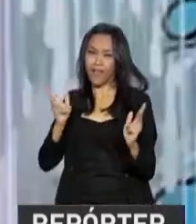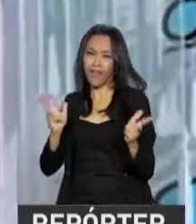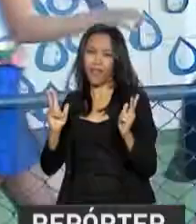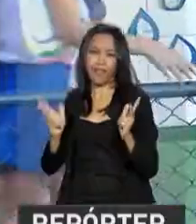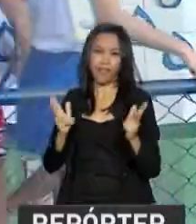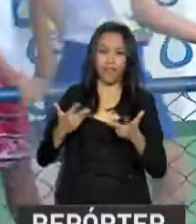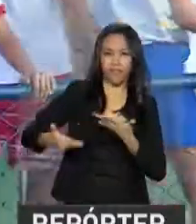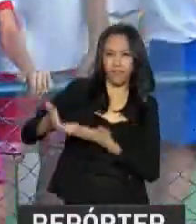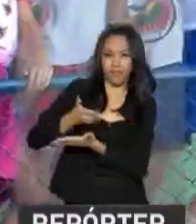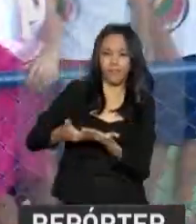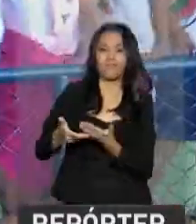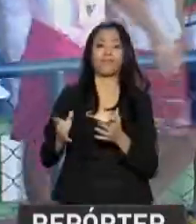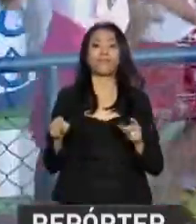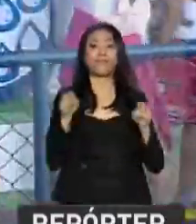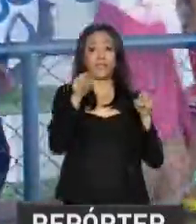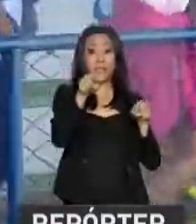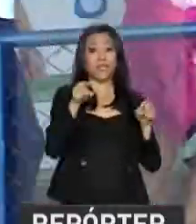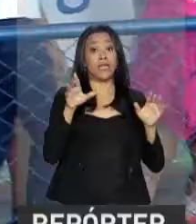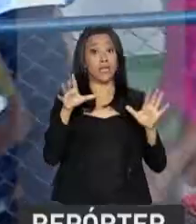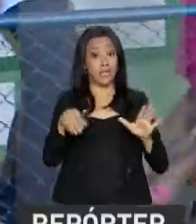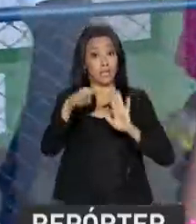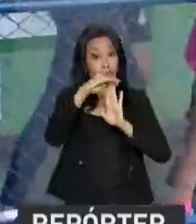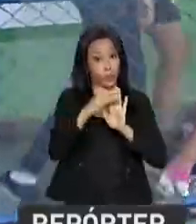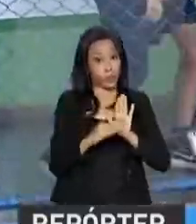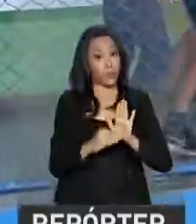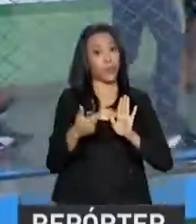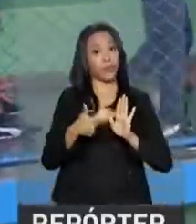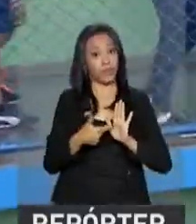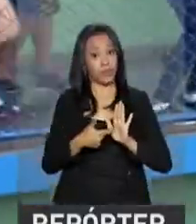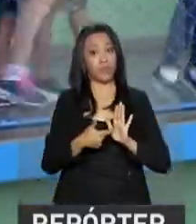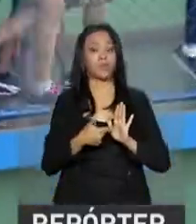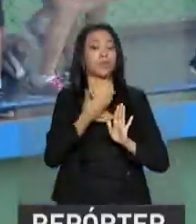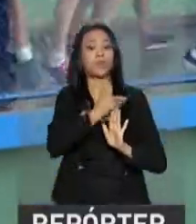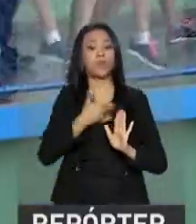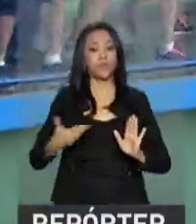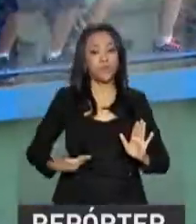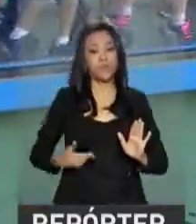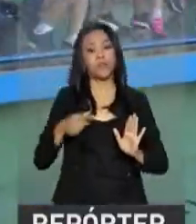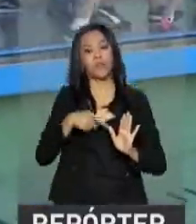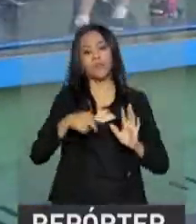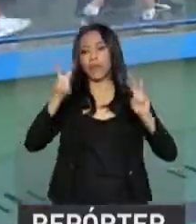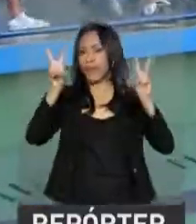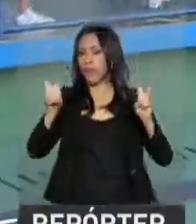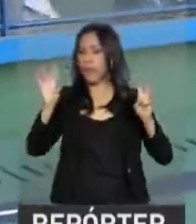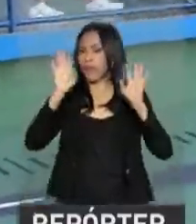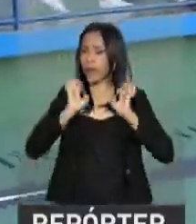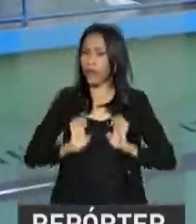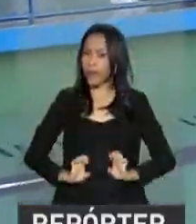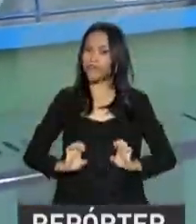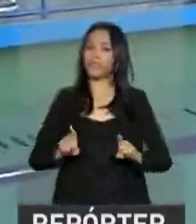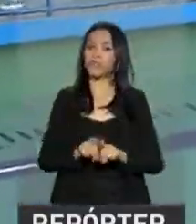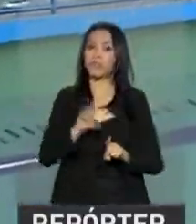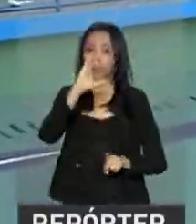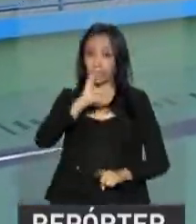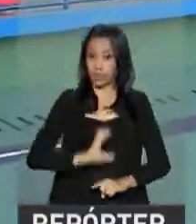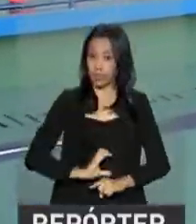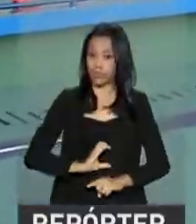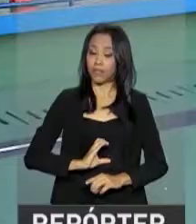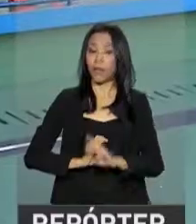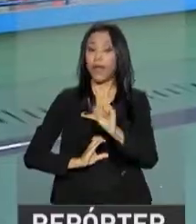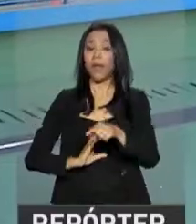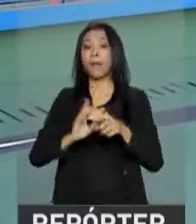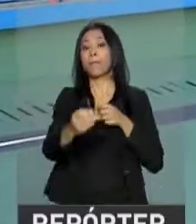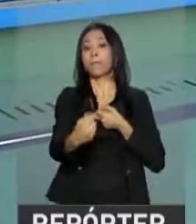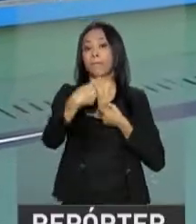o programa um por todos e todos por um pela ética e cidadania foi ampliado a parceria